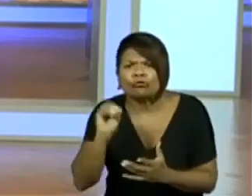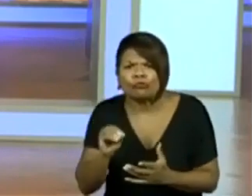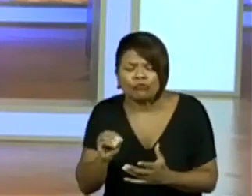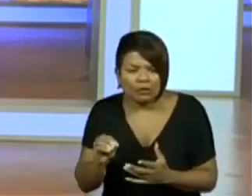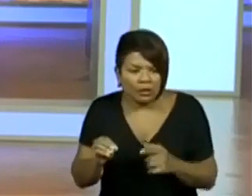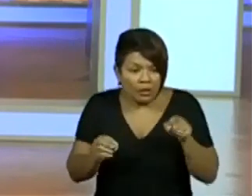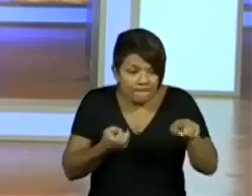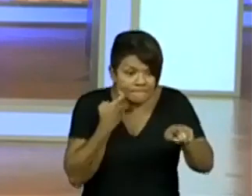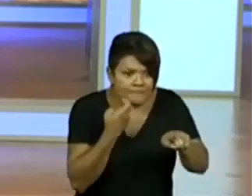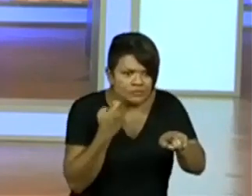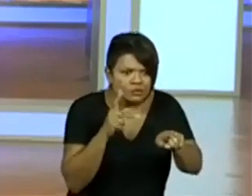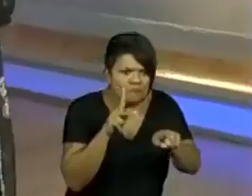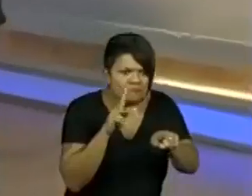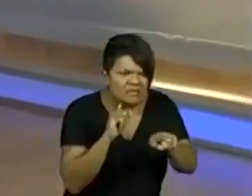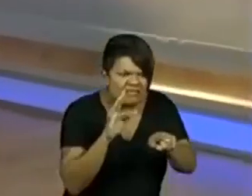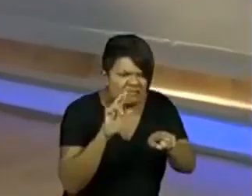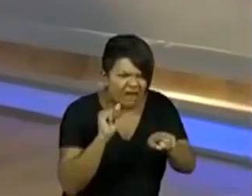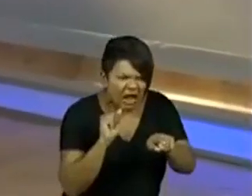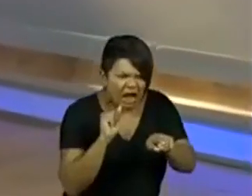Pirarucu.